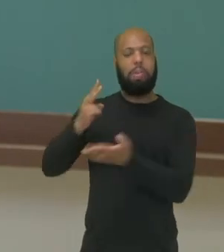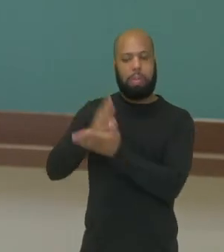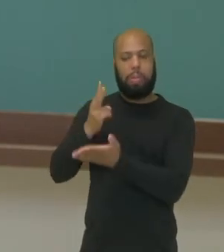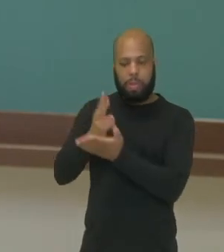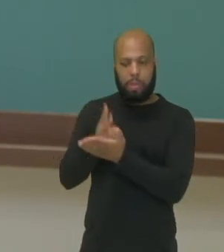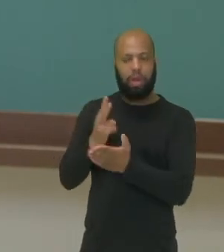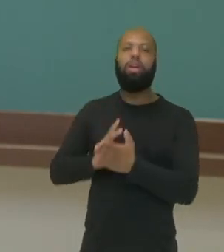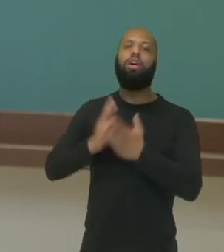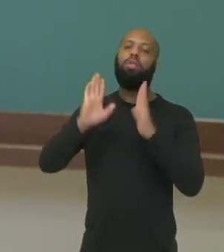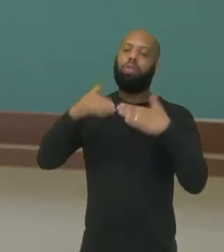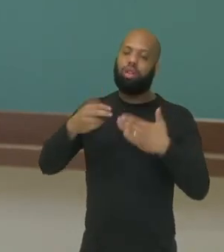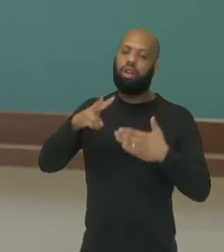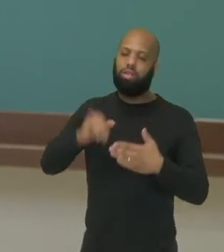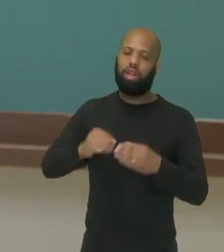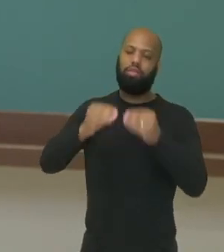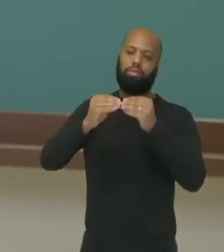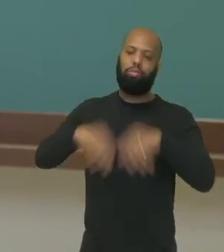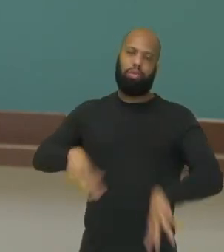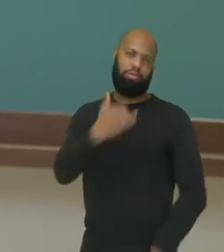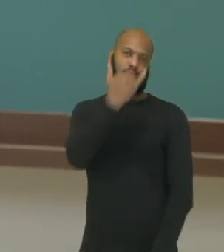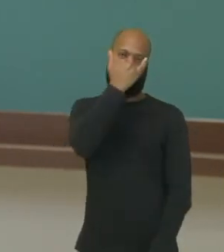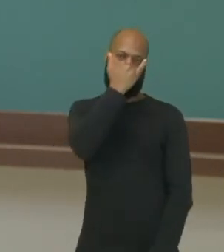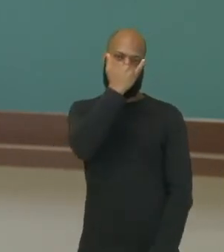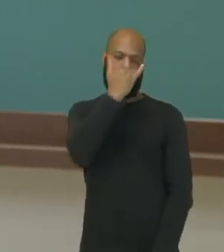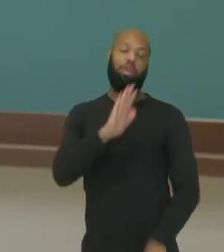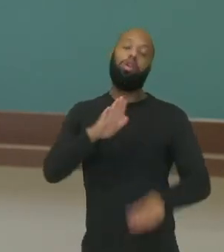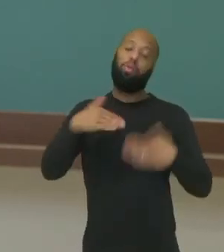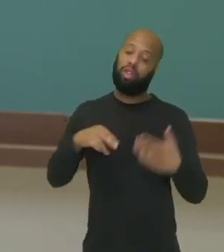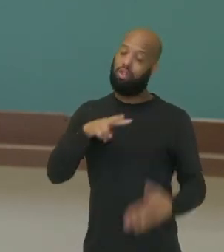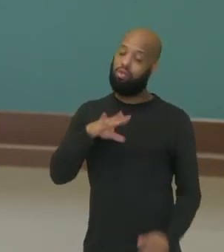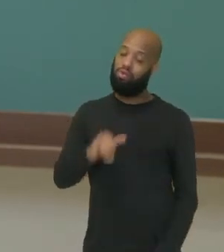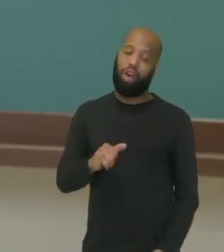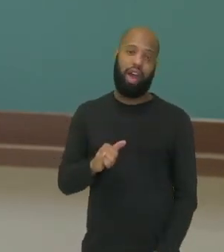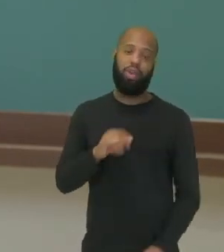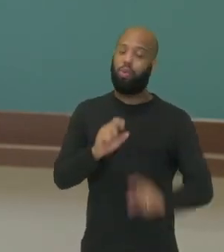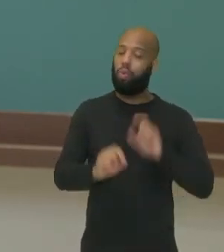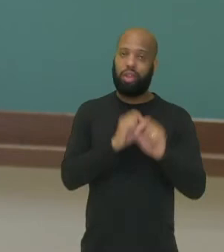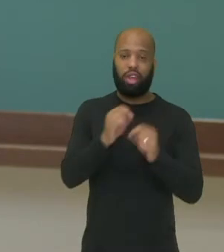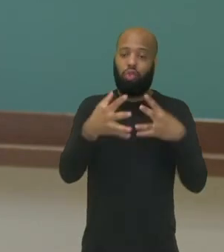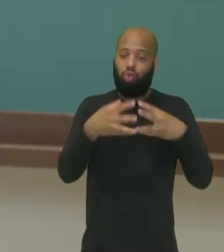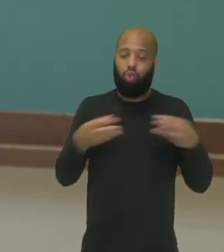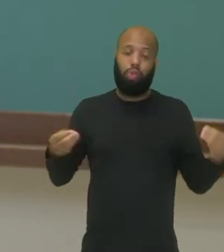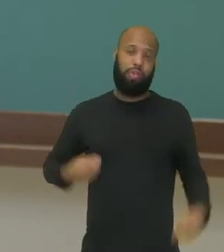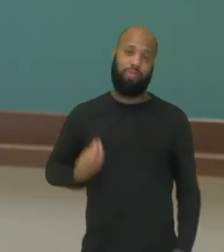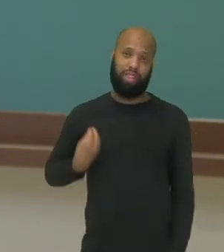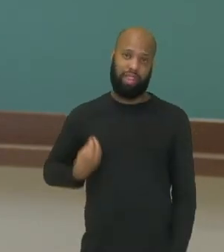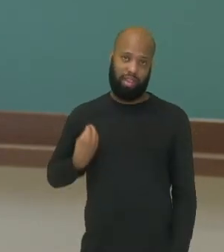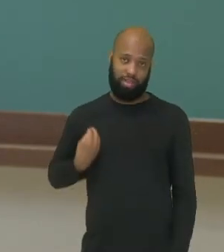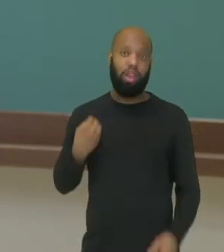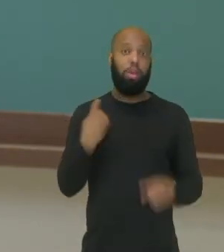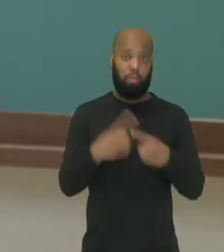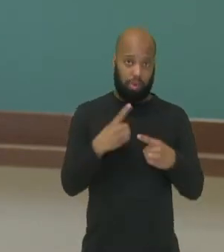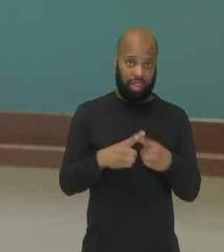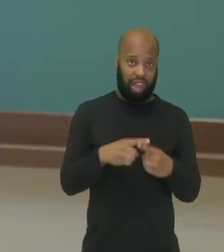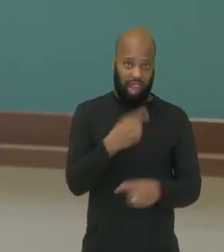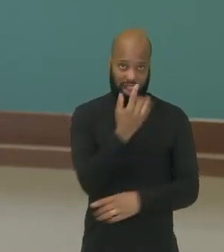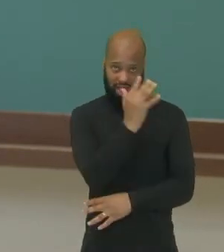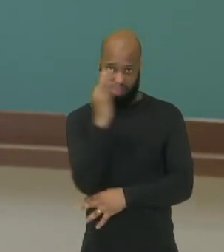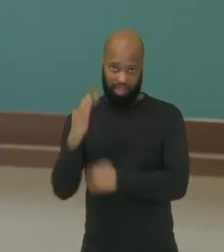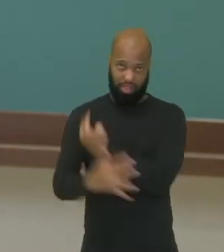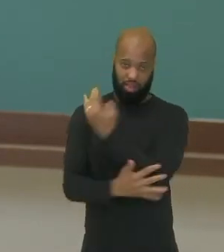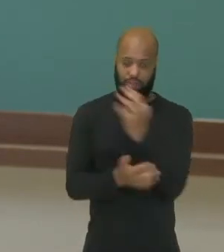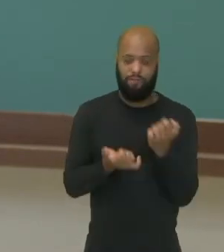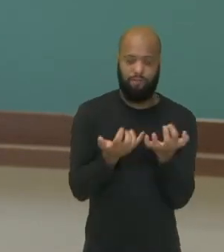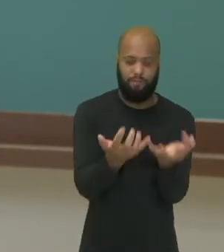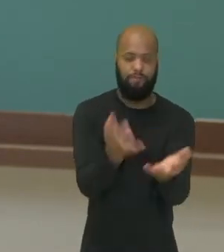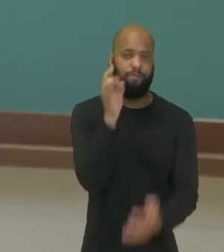vai ficar inabitável, seja para animais ou seja para a planta. Isso mesmo, a planta é um ser vivo e ela